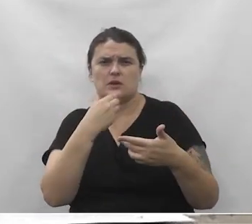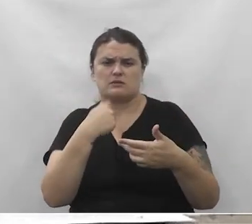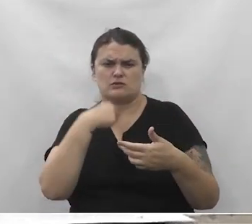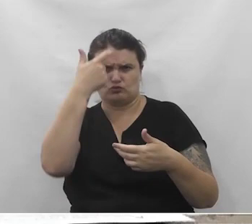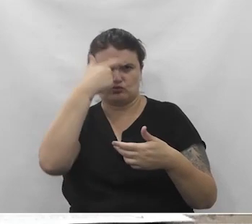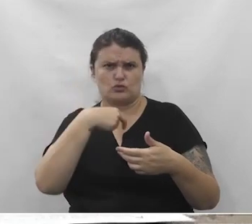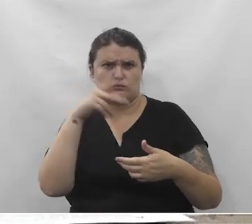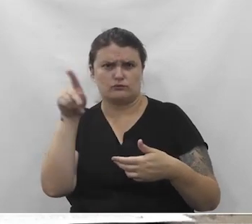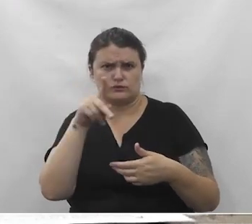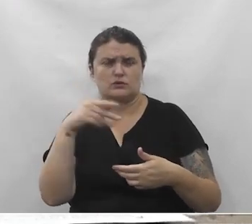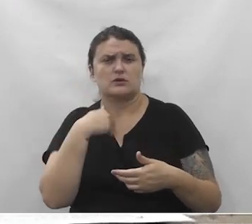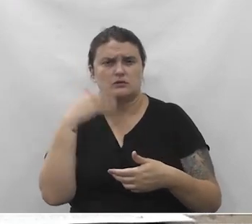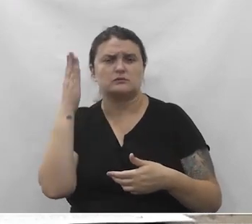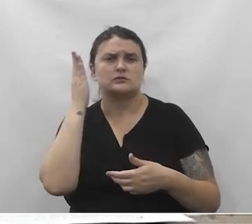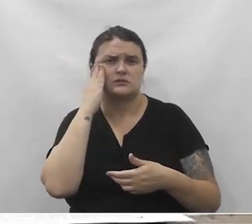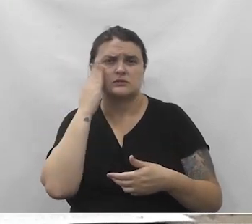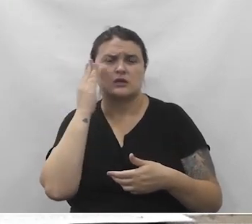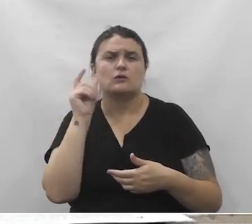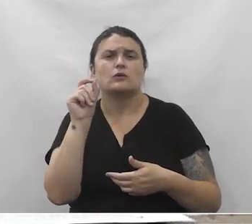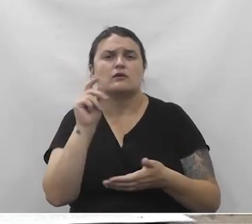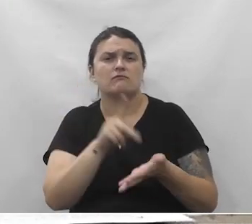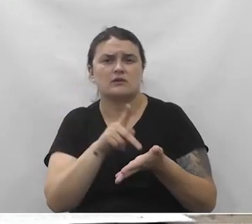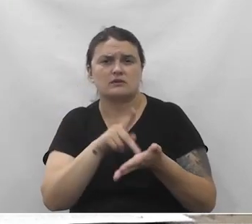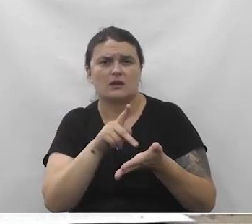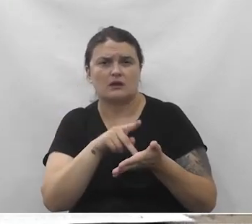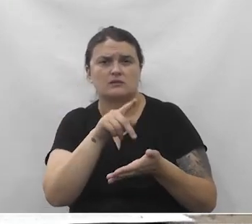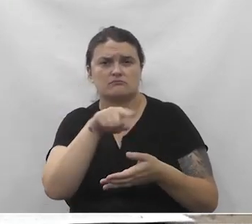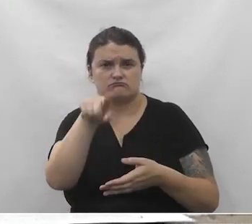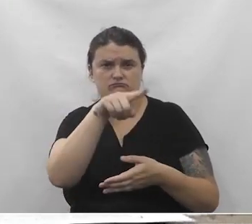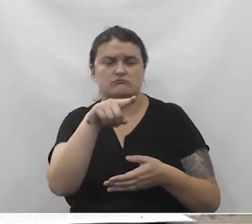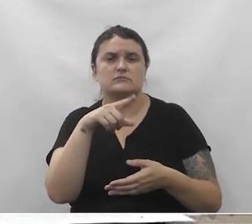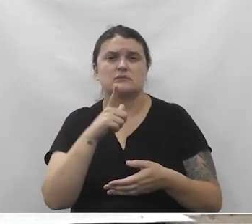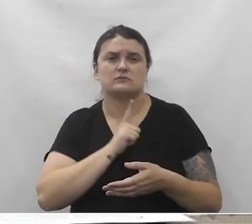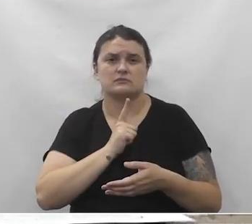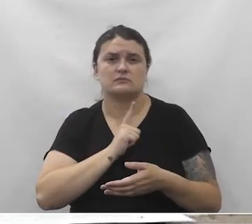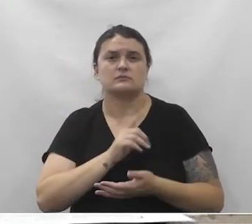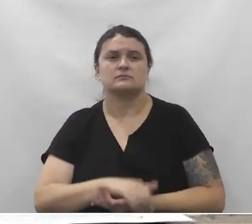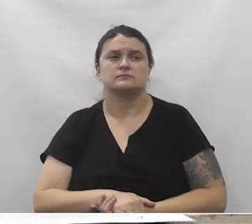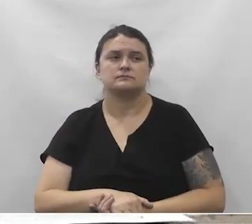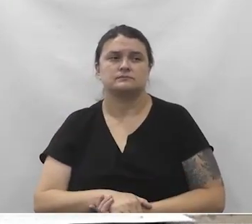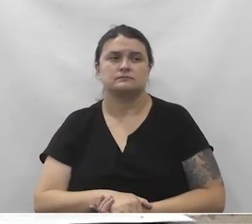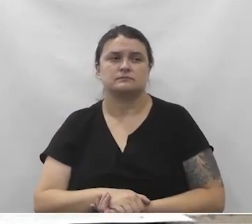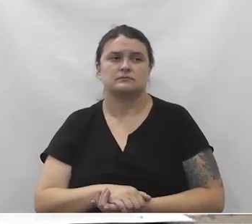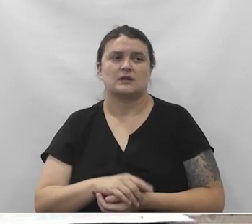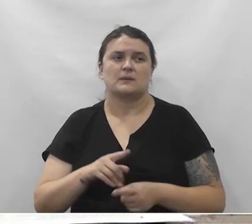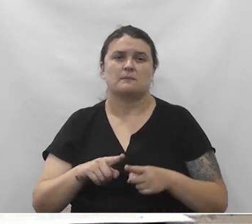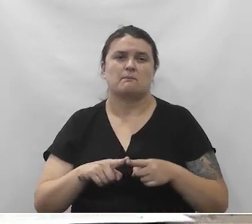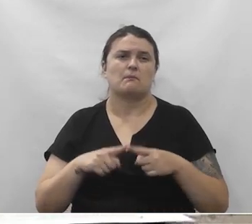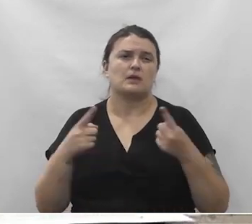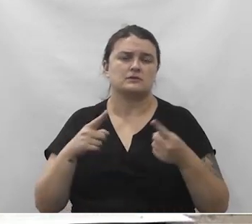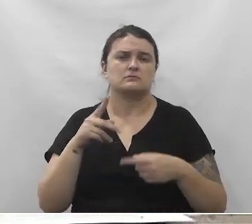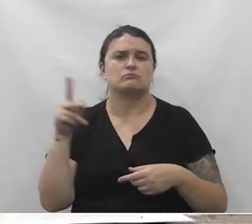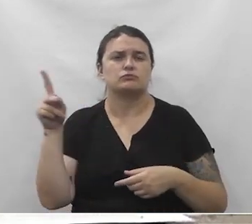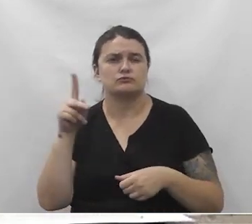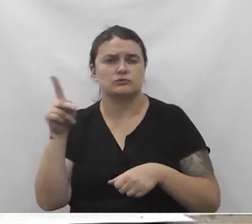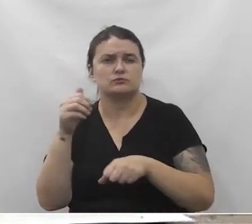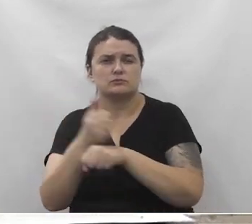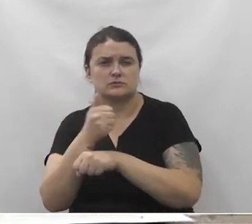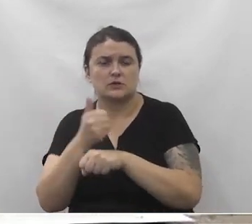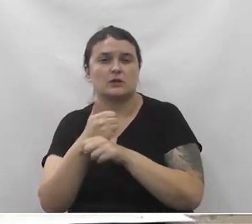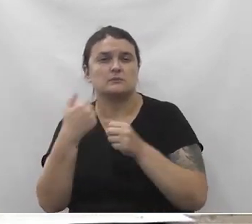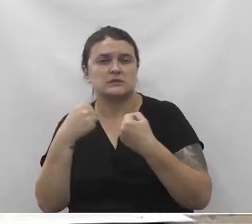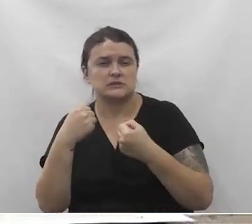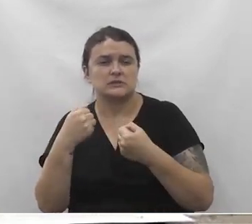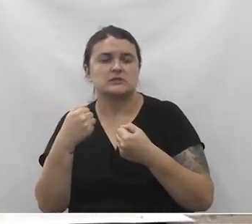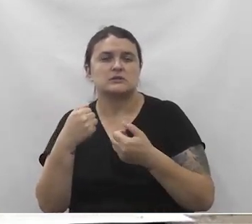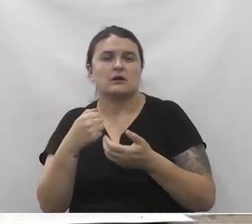eu sou professor eu entendo realmente o que vocês estão passando né mas o professor é um profissional que tem que